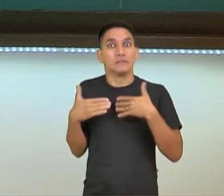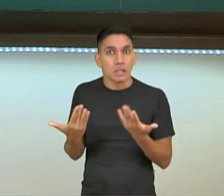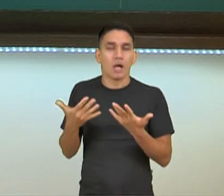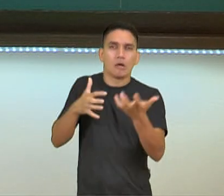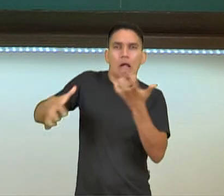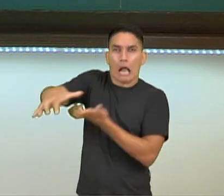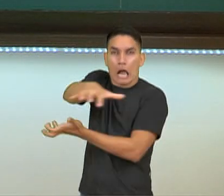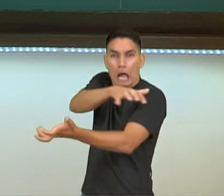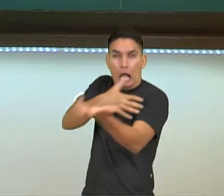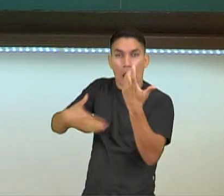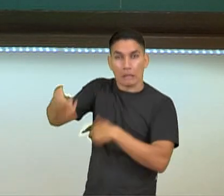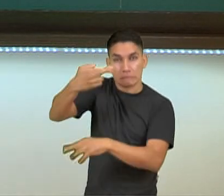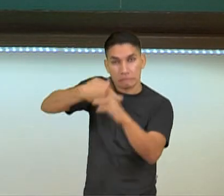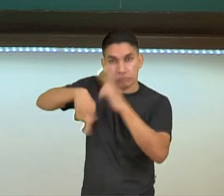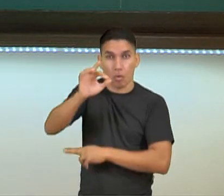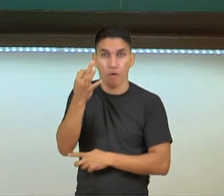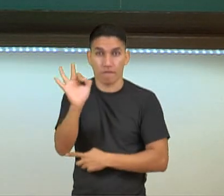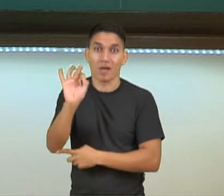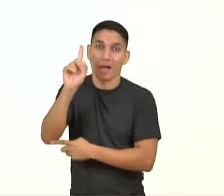revolução burguesa.